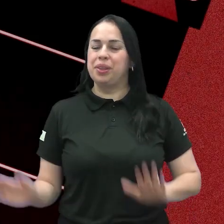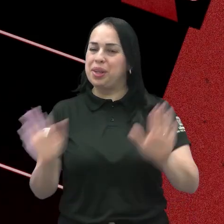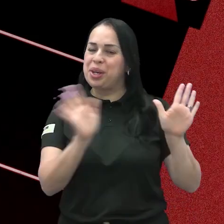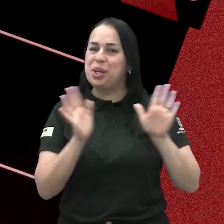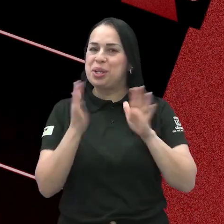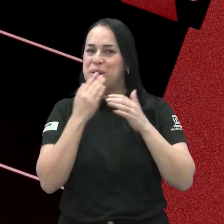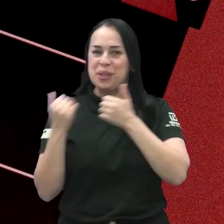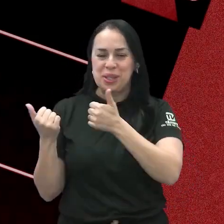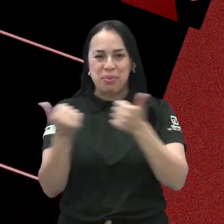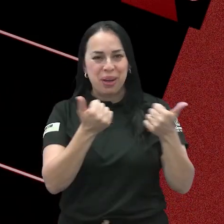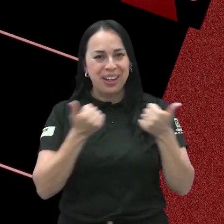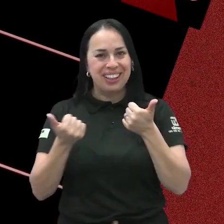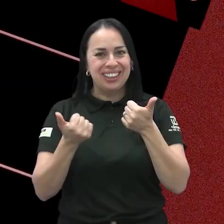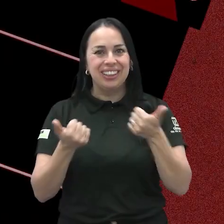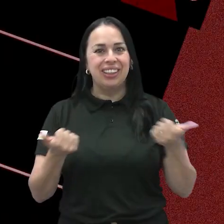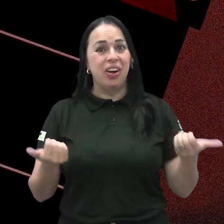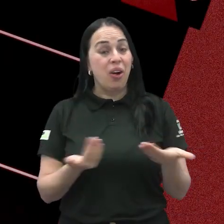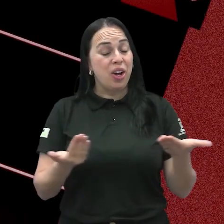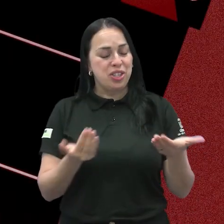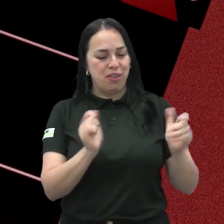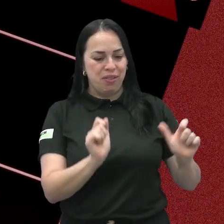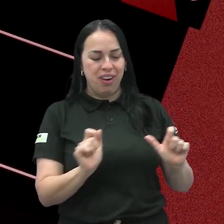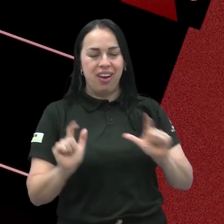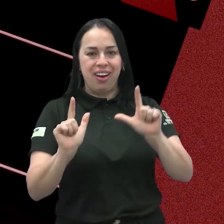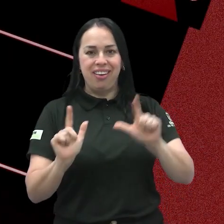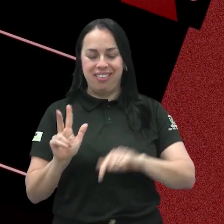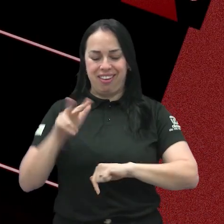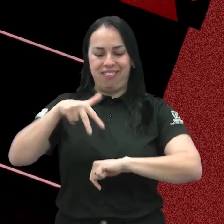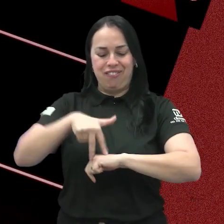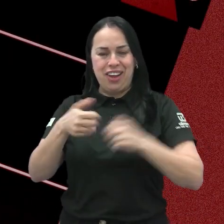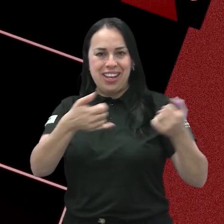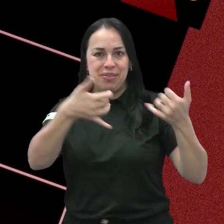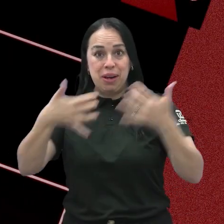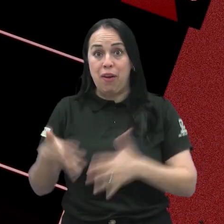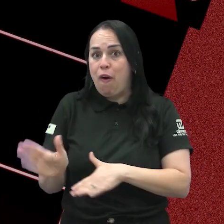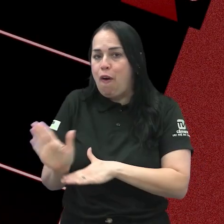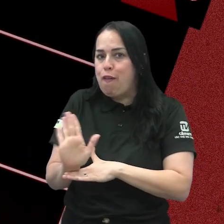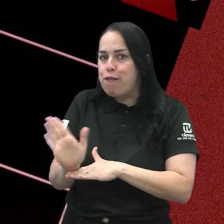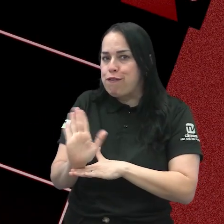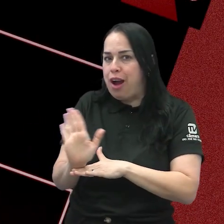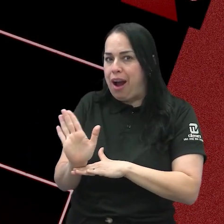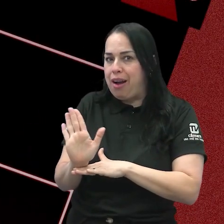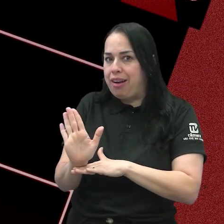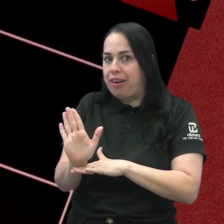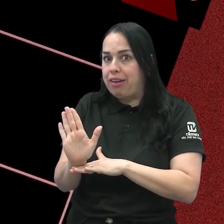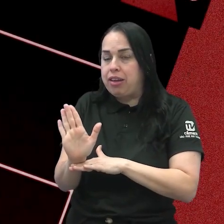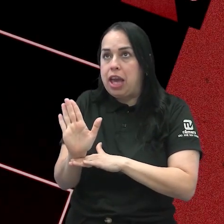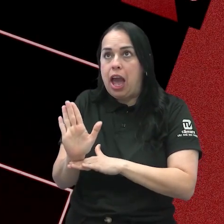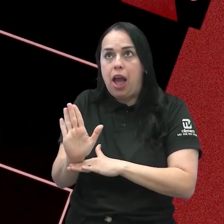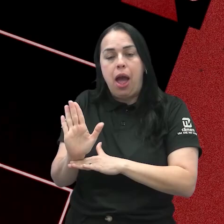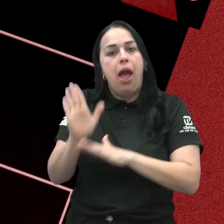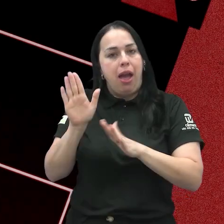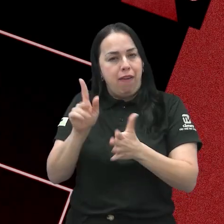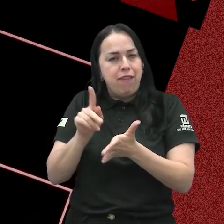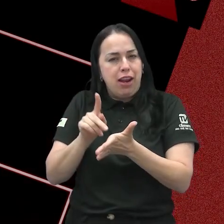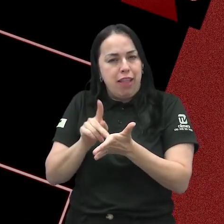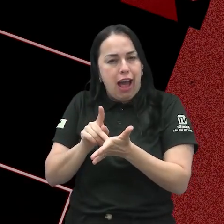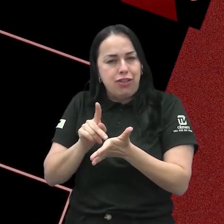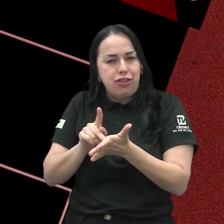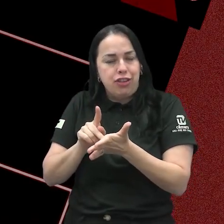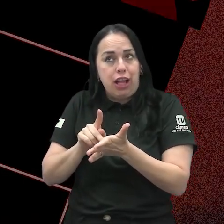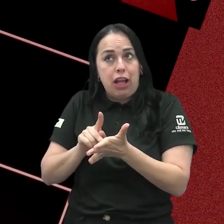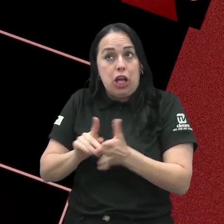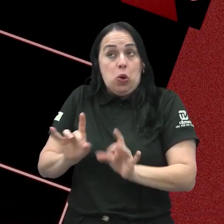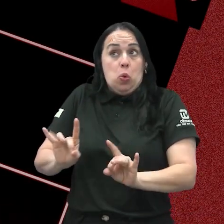Oi, minha gente, vocês estão bem? Hoje eu estou em cena para falar de um filme que não é uma obra-prima, é verdade.